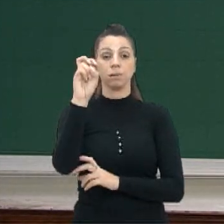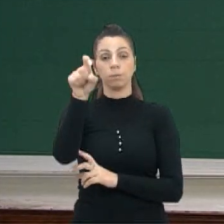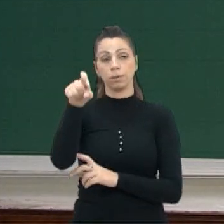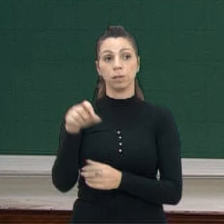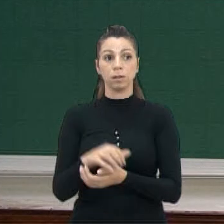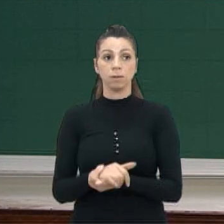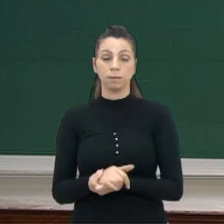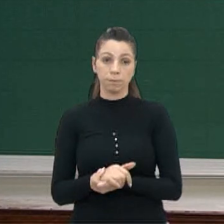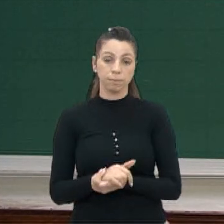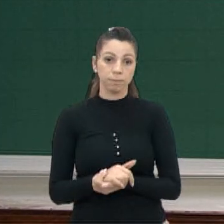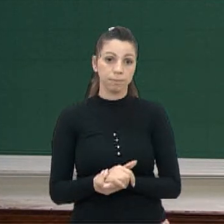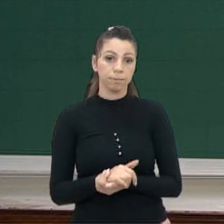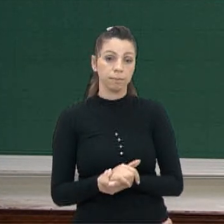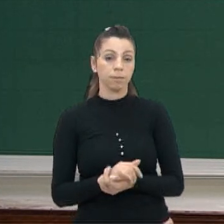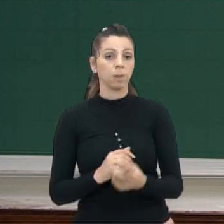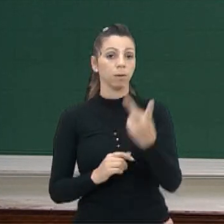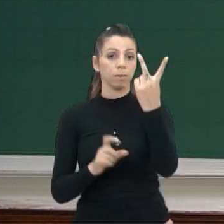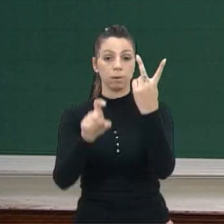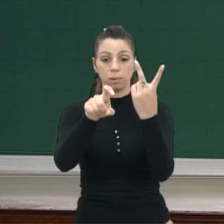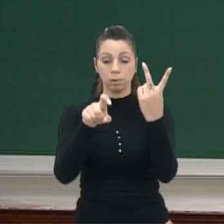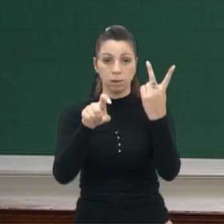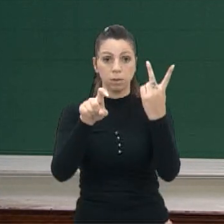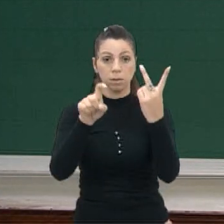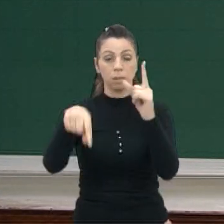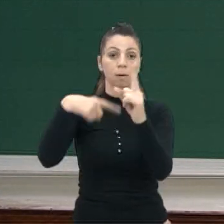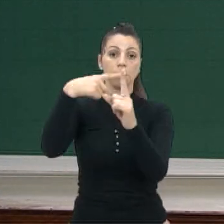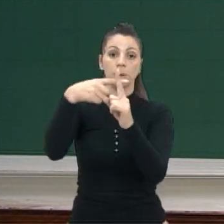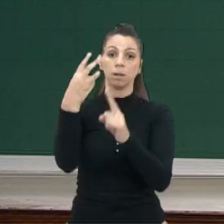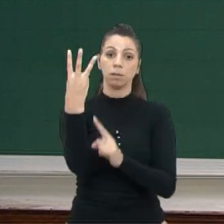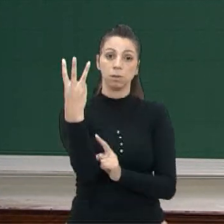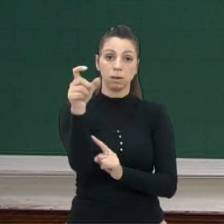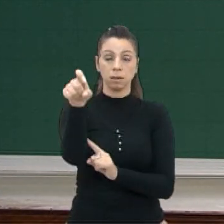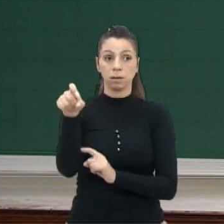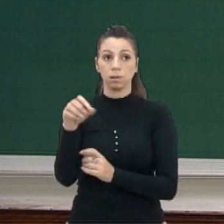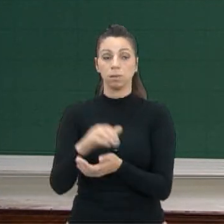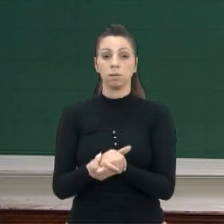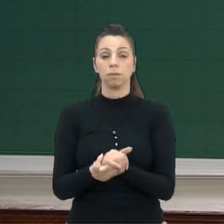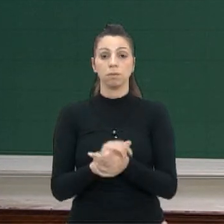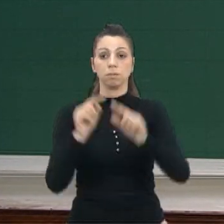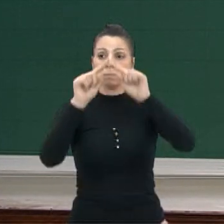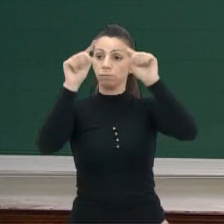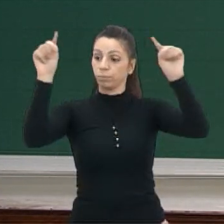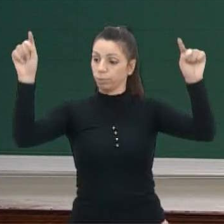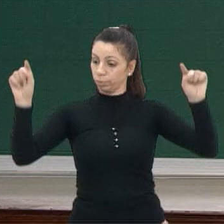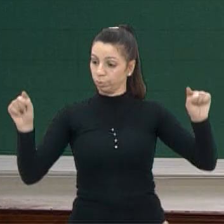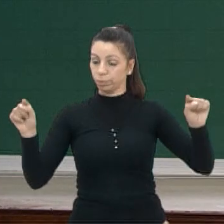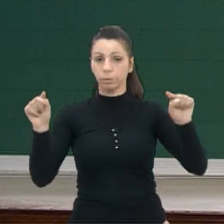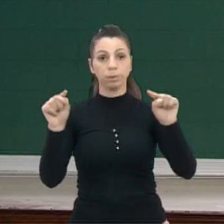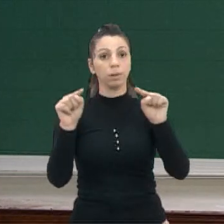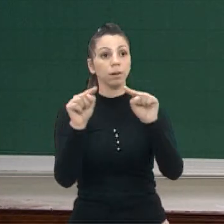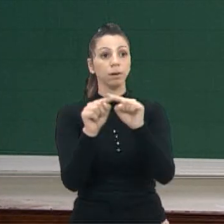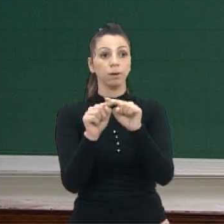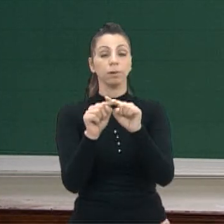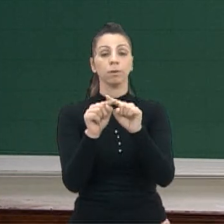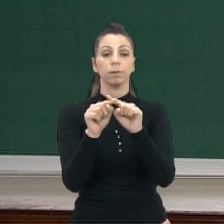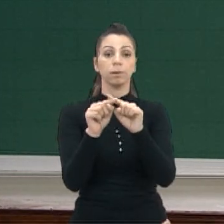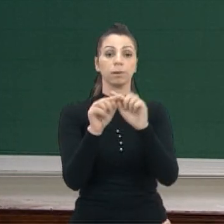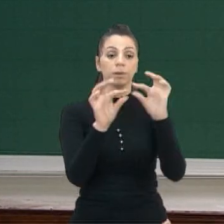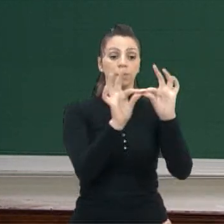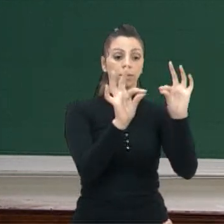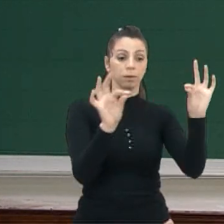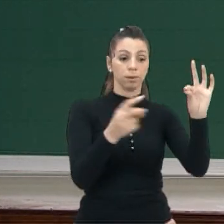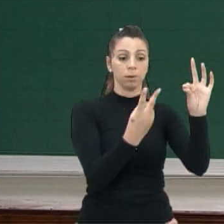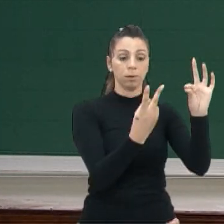Acompanha comigo. Eu juntei o 2x e o 3x, virou um retângulo em que o meu novo